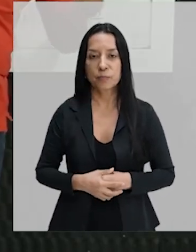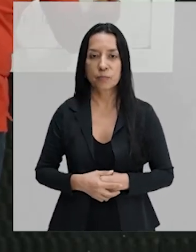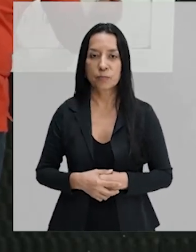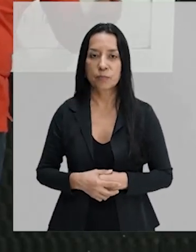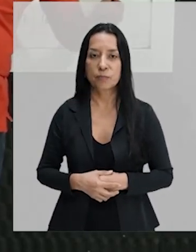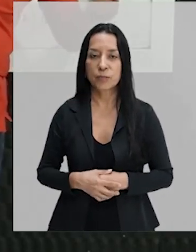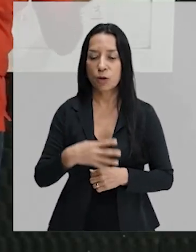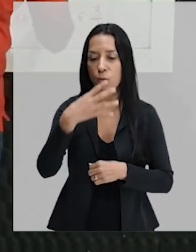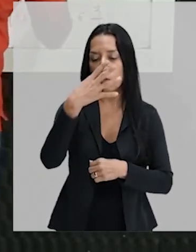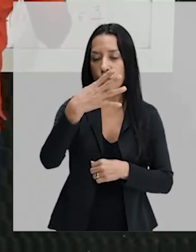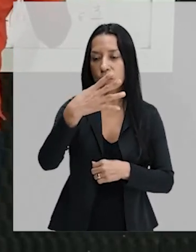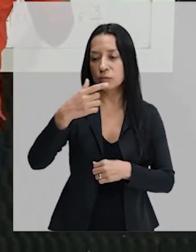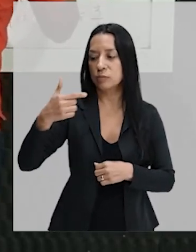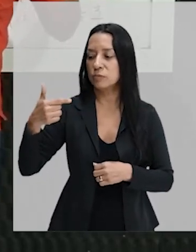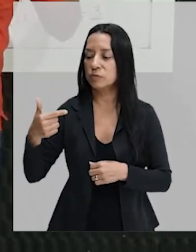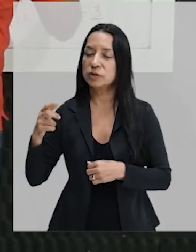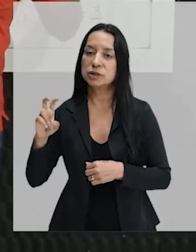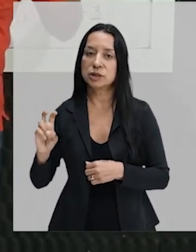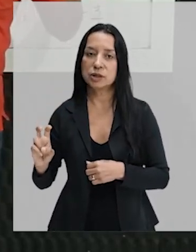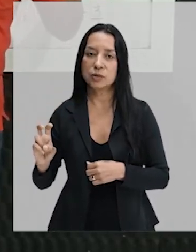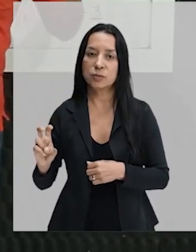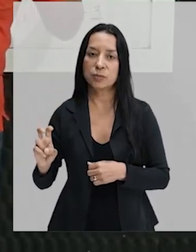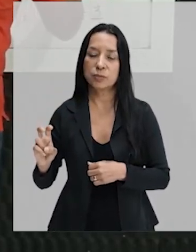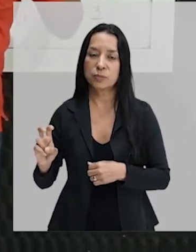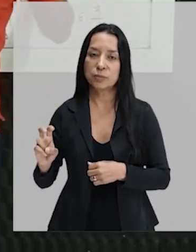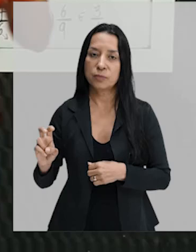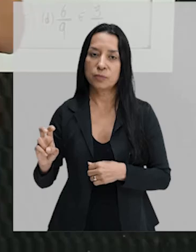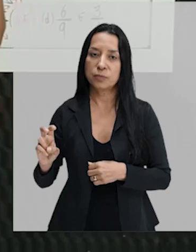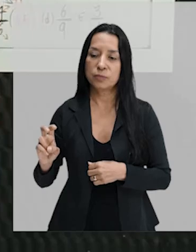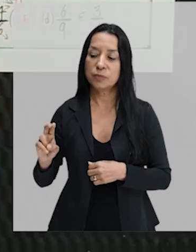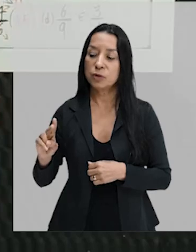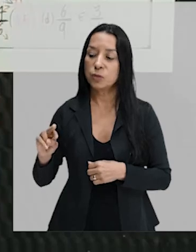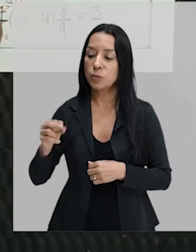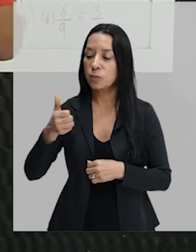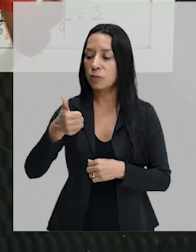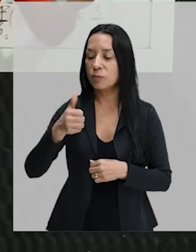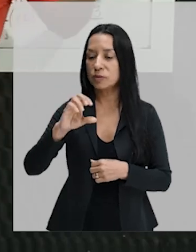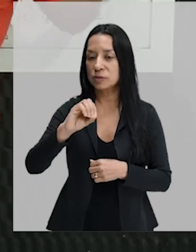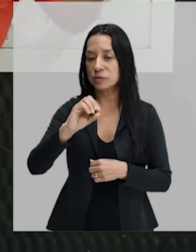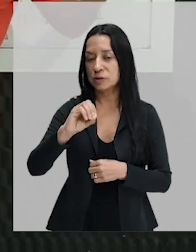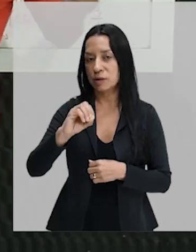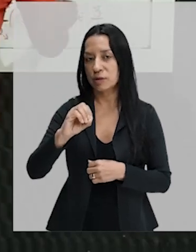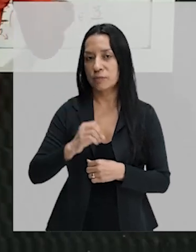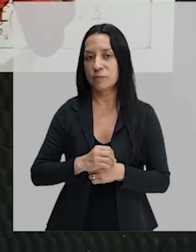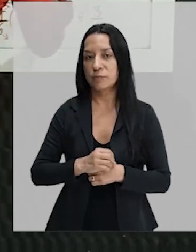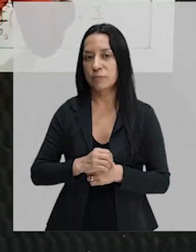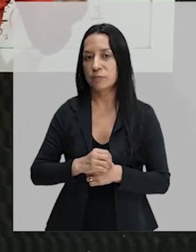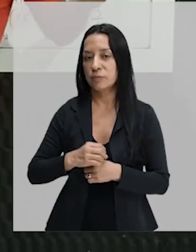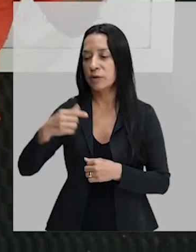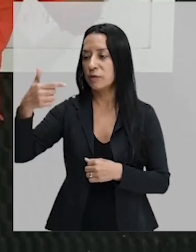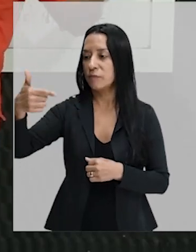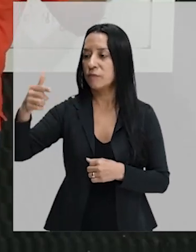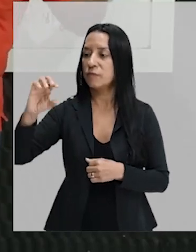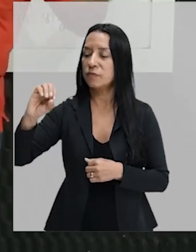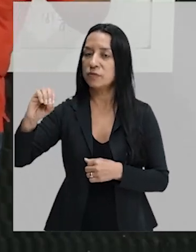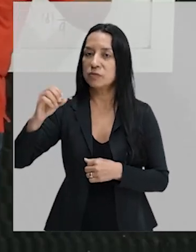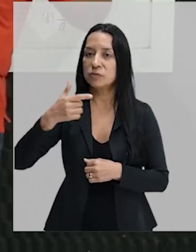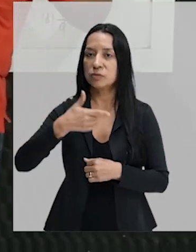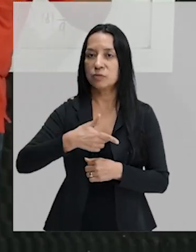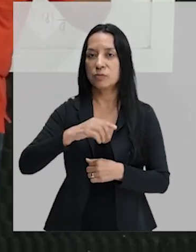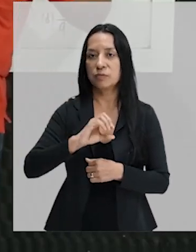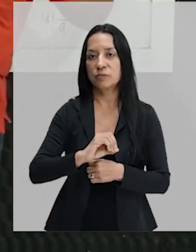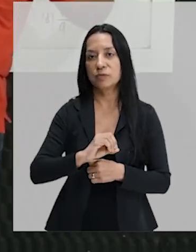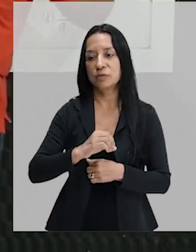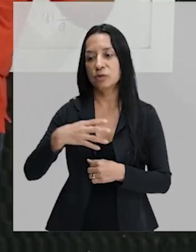pelo 25. 4 por 25 dá 100. Eu multiplicar 20 pelo 20, aqui